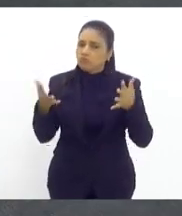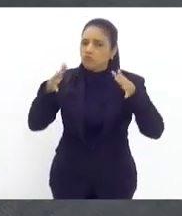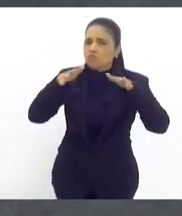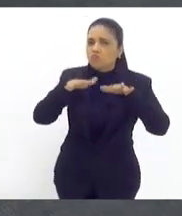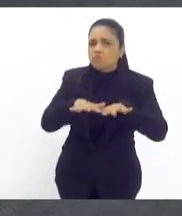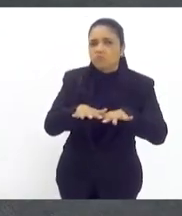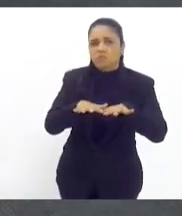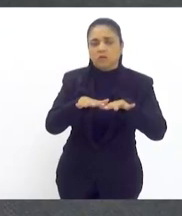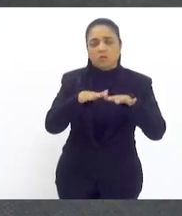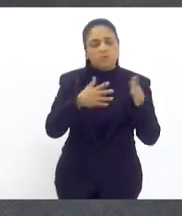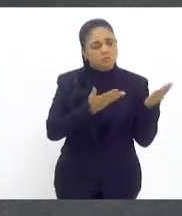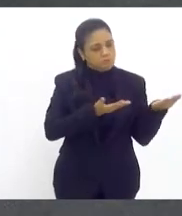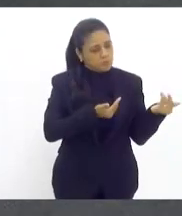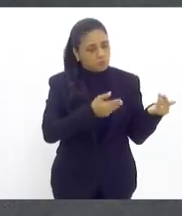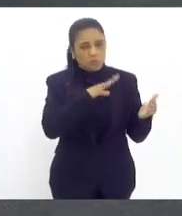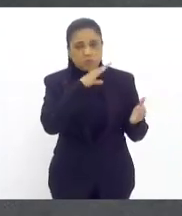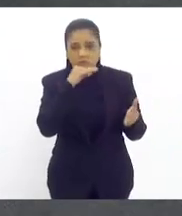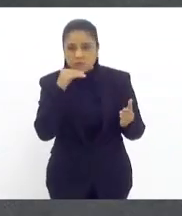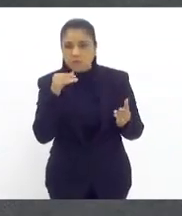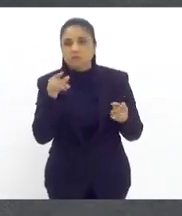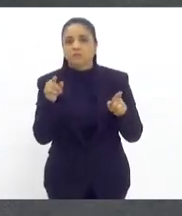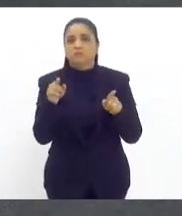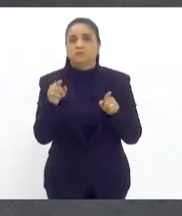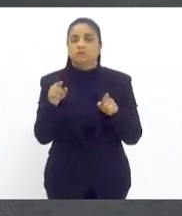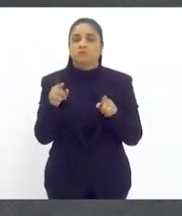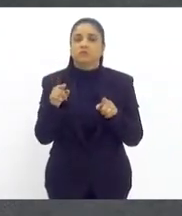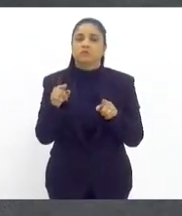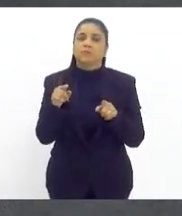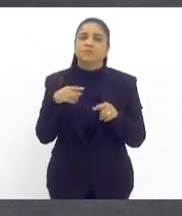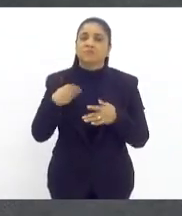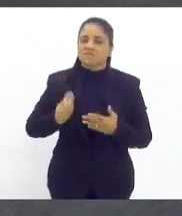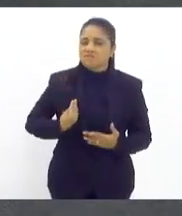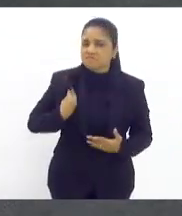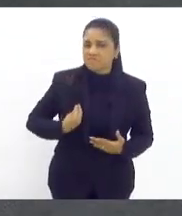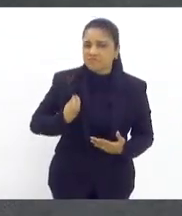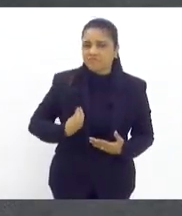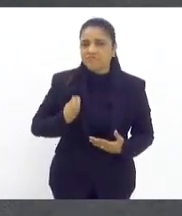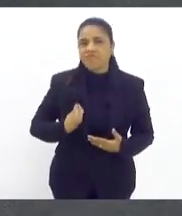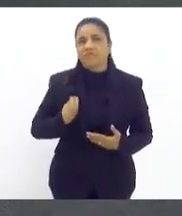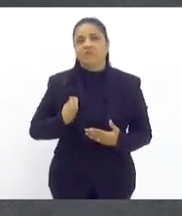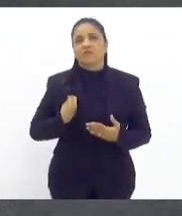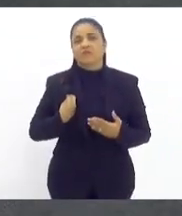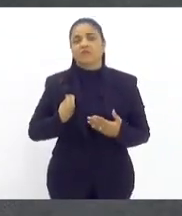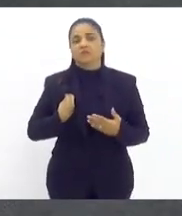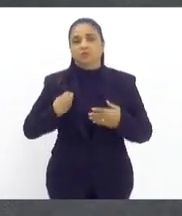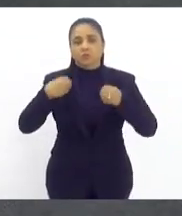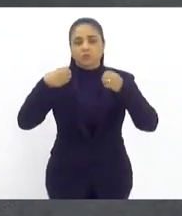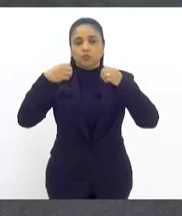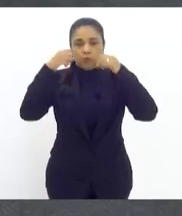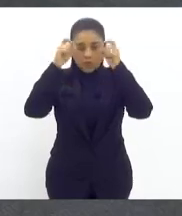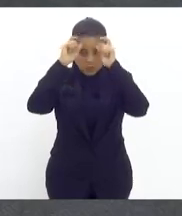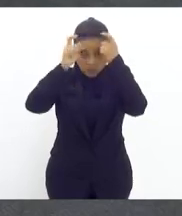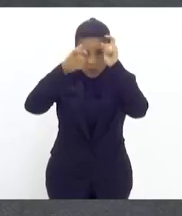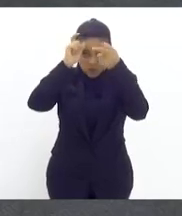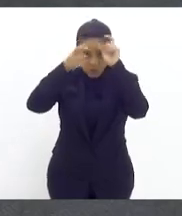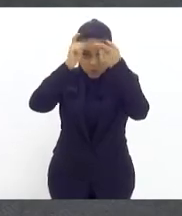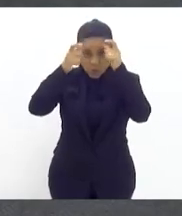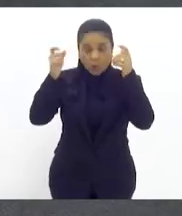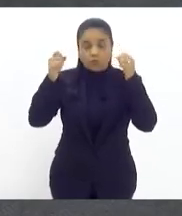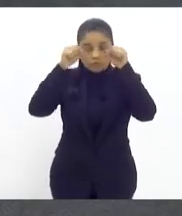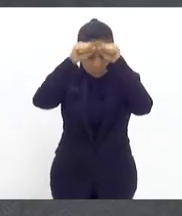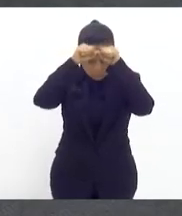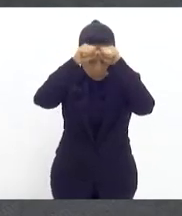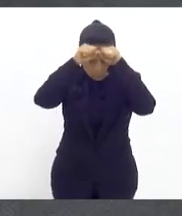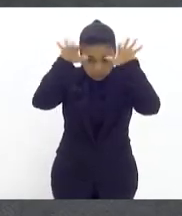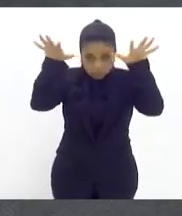que os nossos adolescentes sobretudo os adolescentes que estão vivendo sob o transtorno do espectro autista precisam saber que tem que